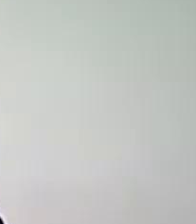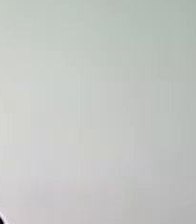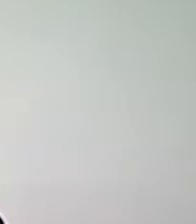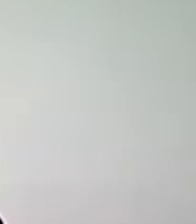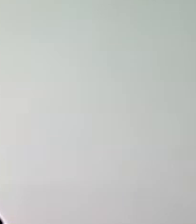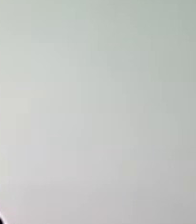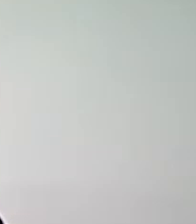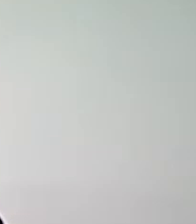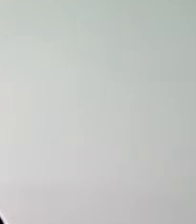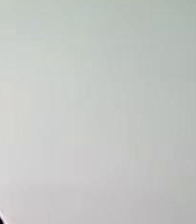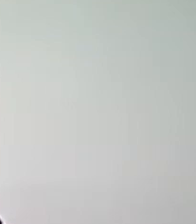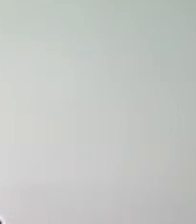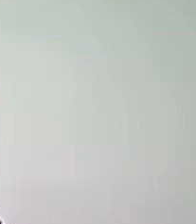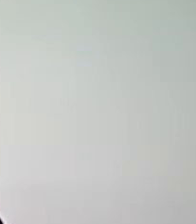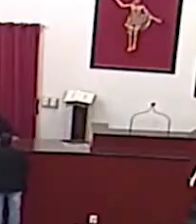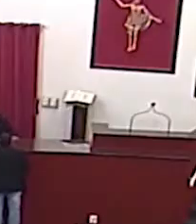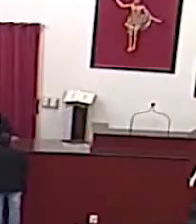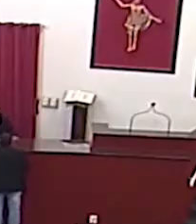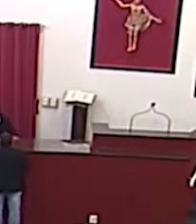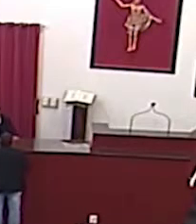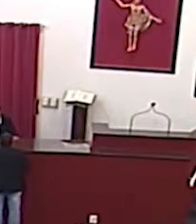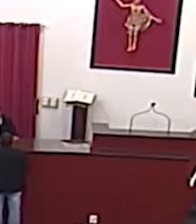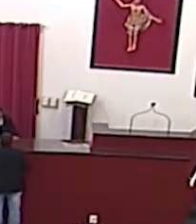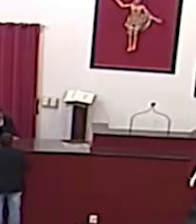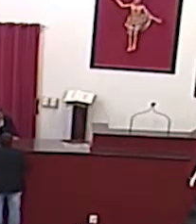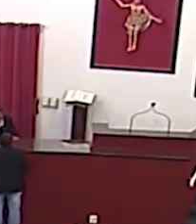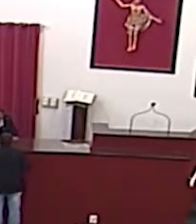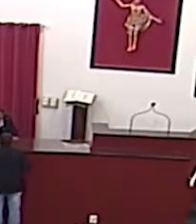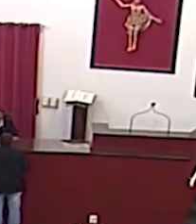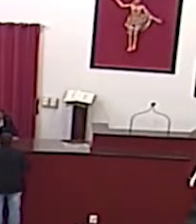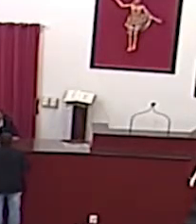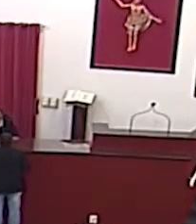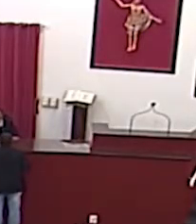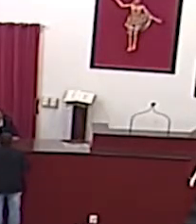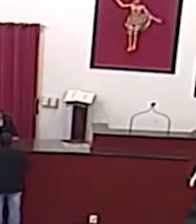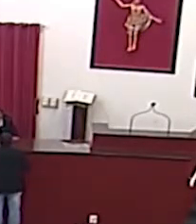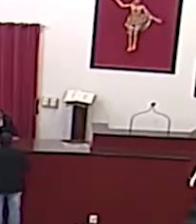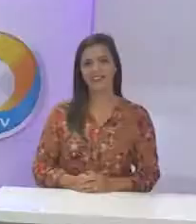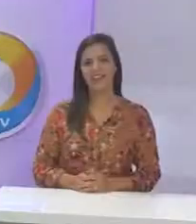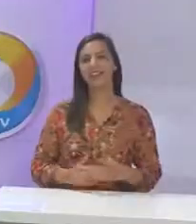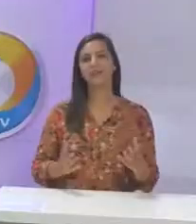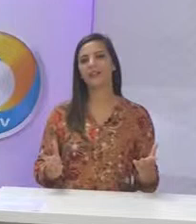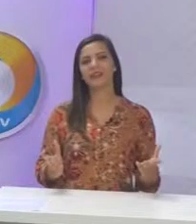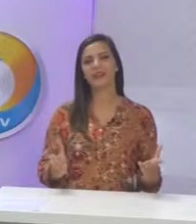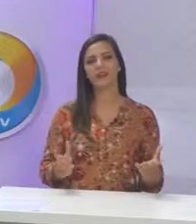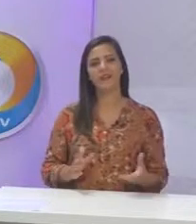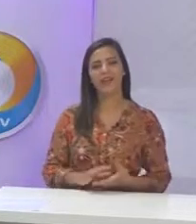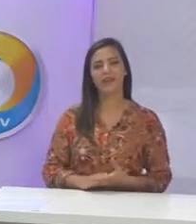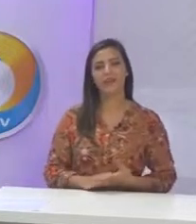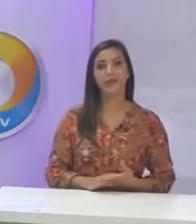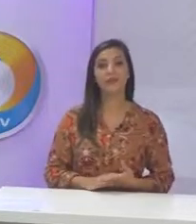valor forma de pagamento e utilização de recursos de autoria da prefeitura então na segunda